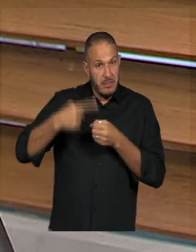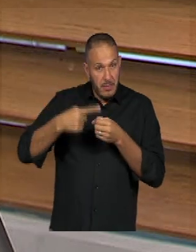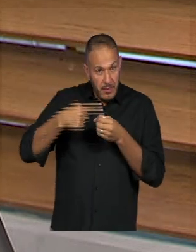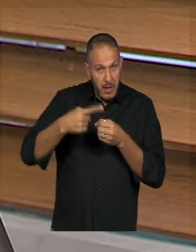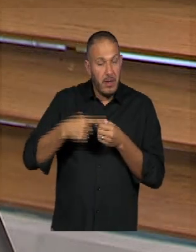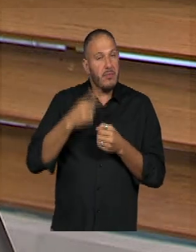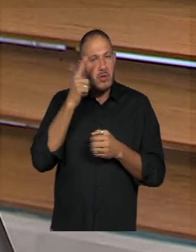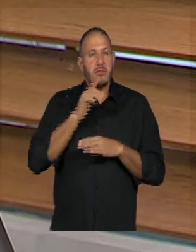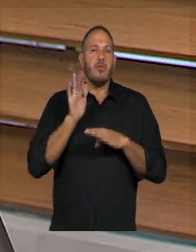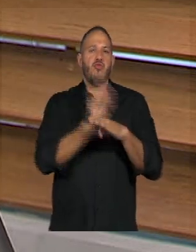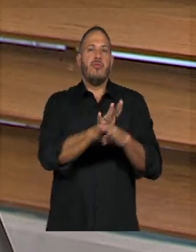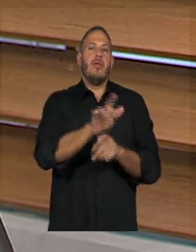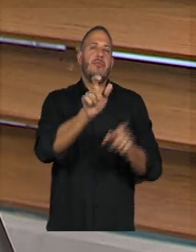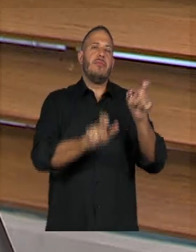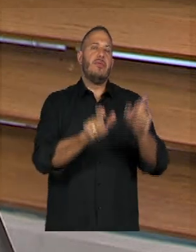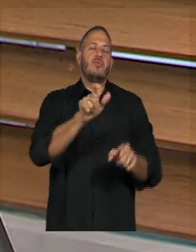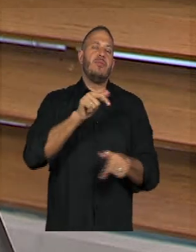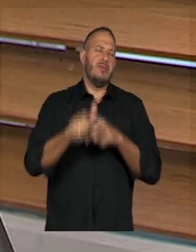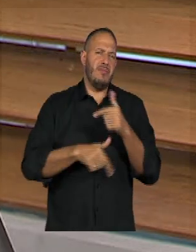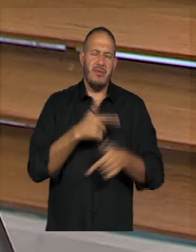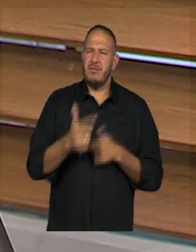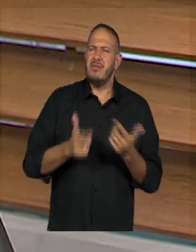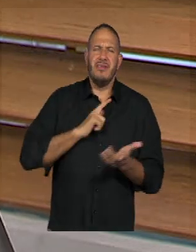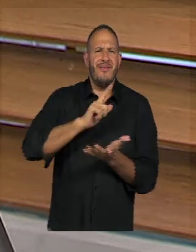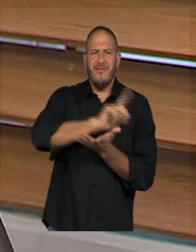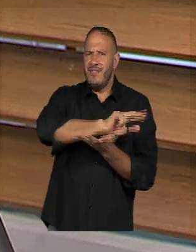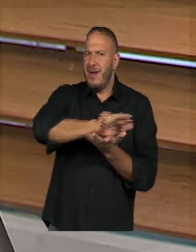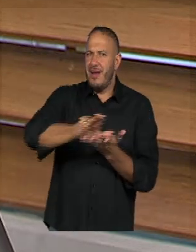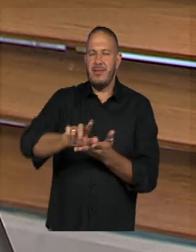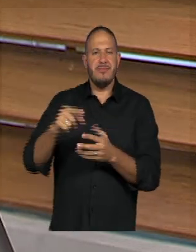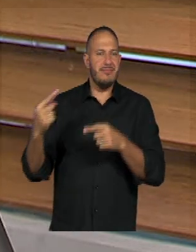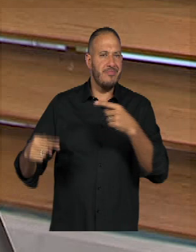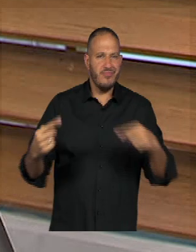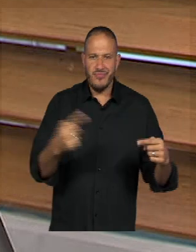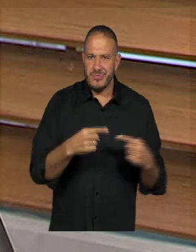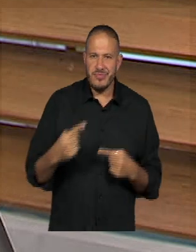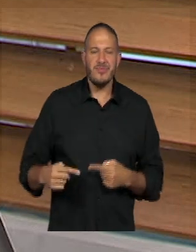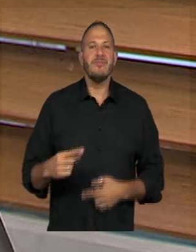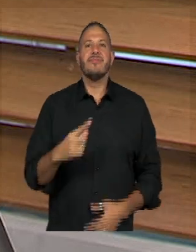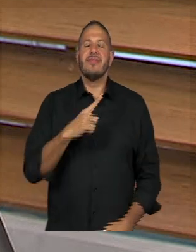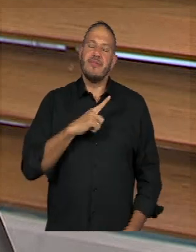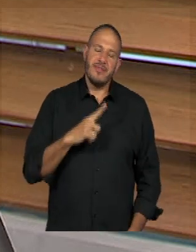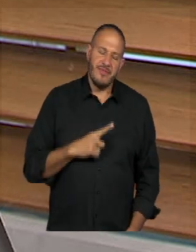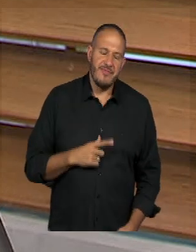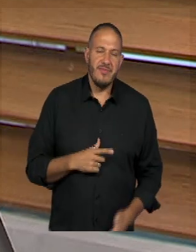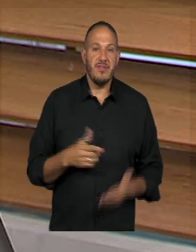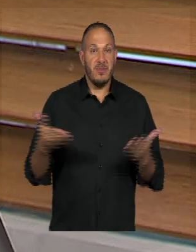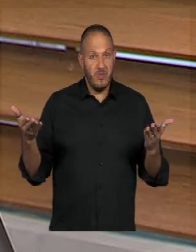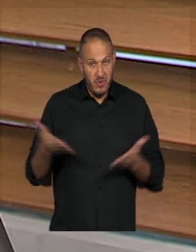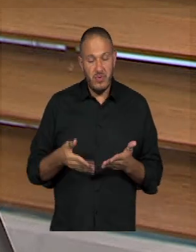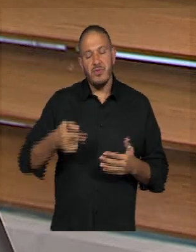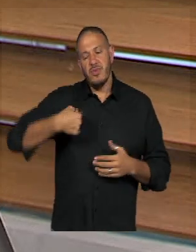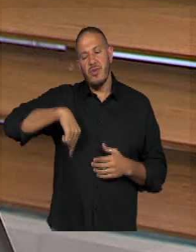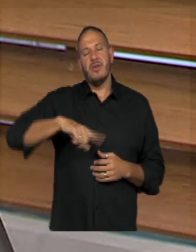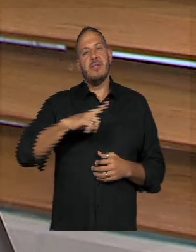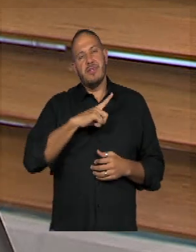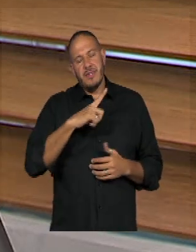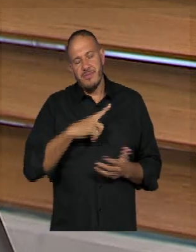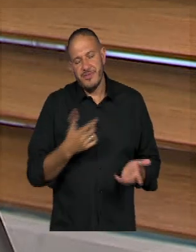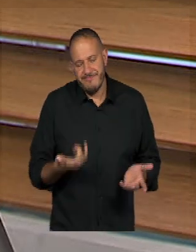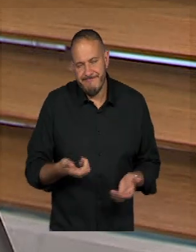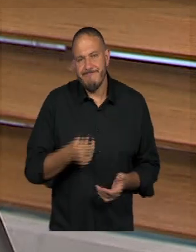desses trabalhadores, tá? Okay. Houve várias discussões e hoje nós temos aí ainda,